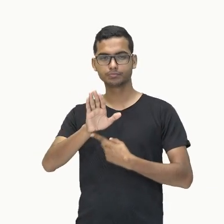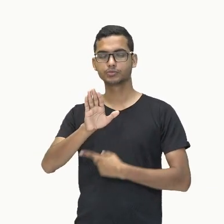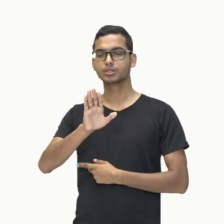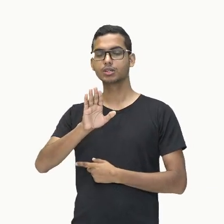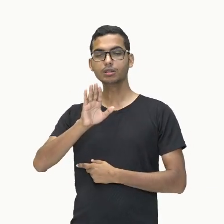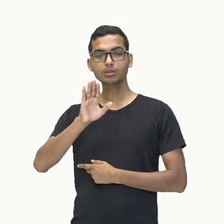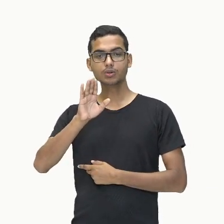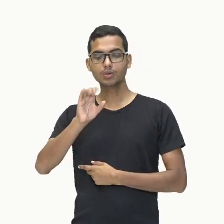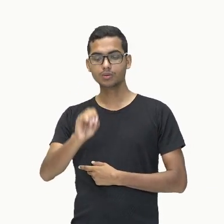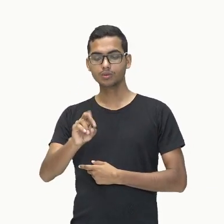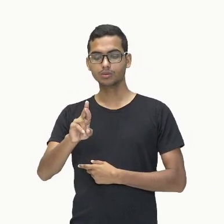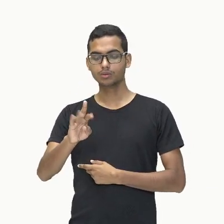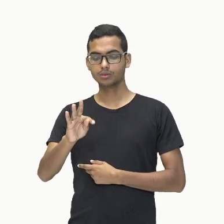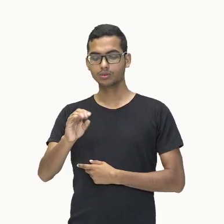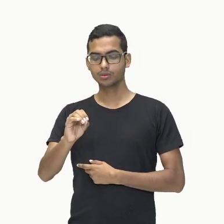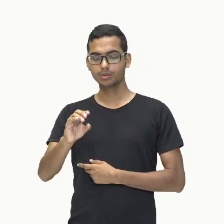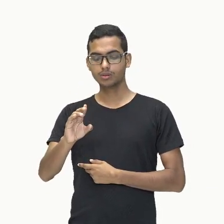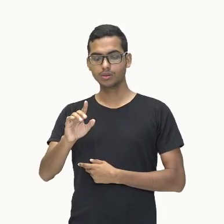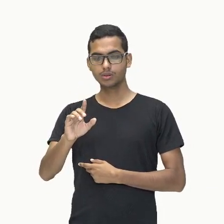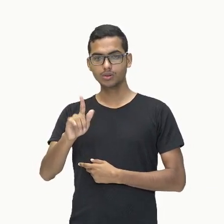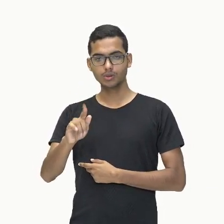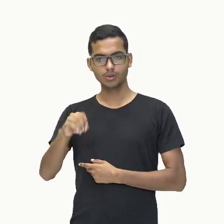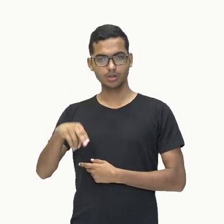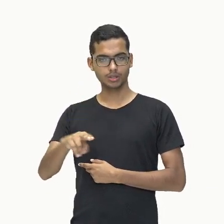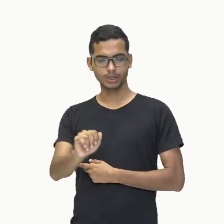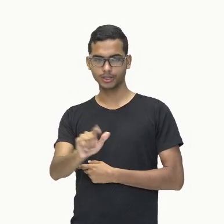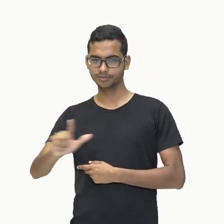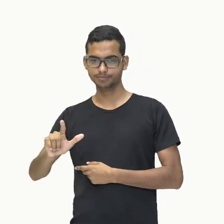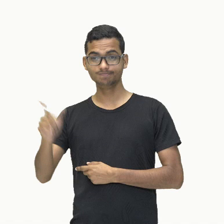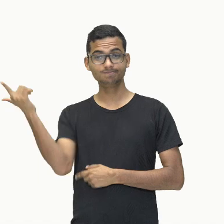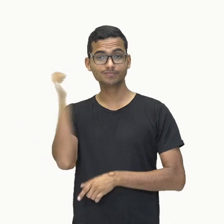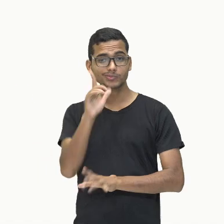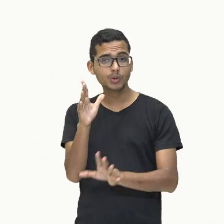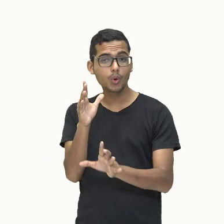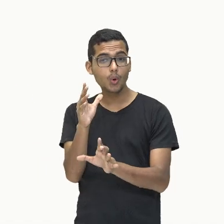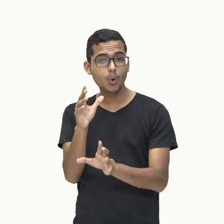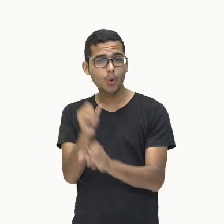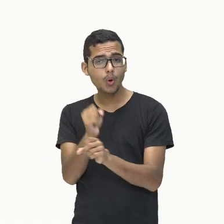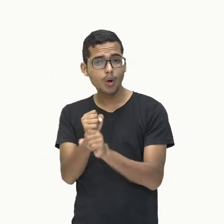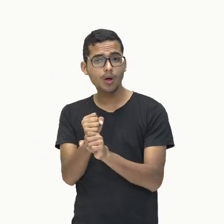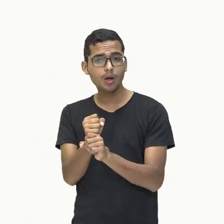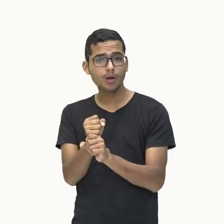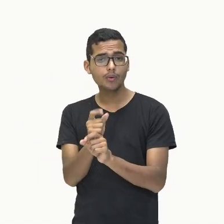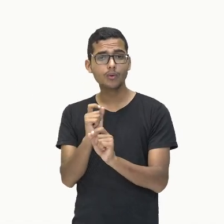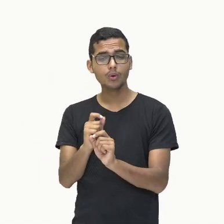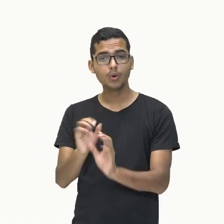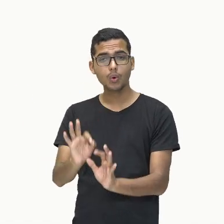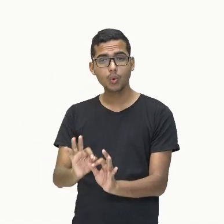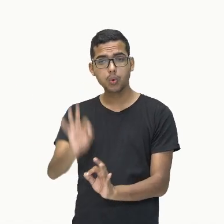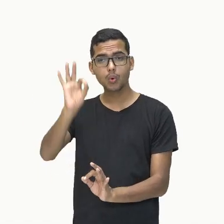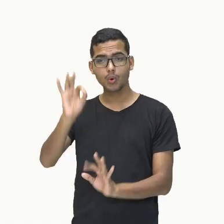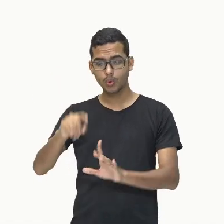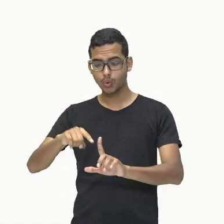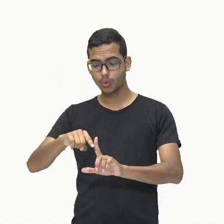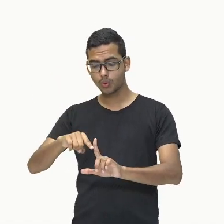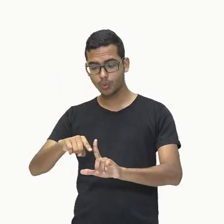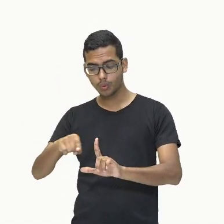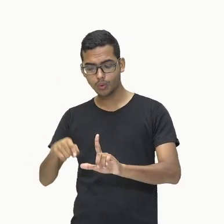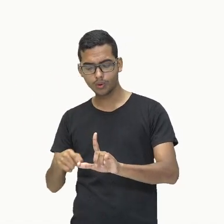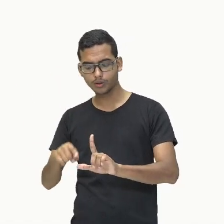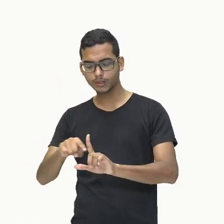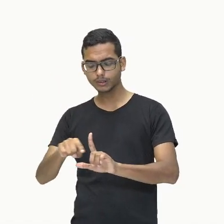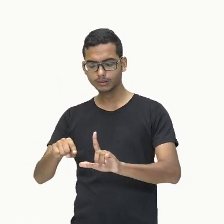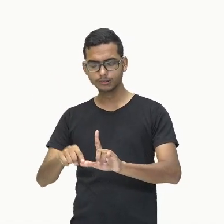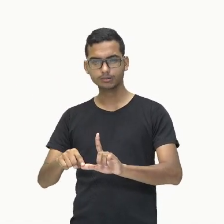Que é o que vai garantir para a gente que a gente vai calcular aí a menor distância, tá?